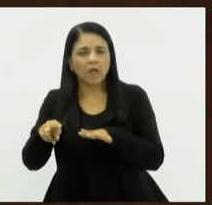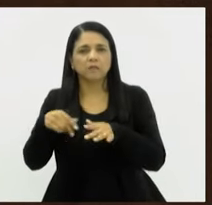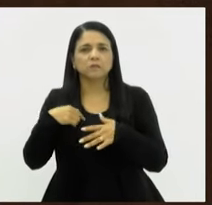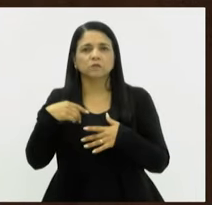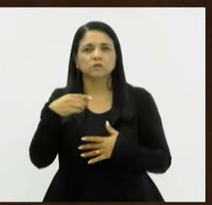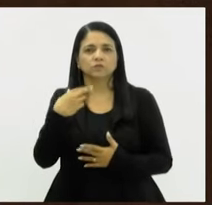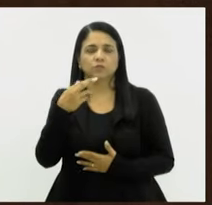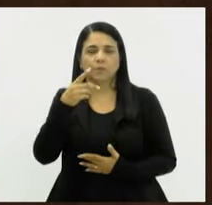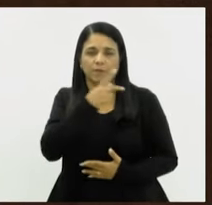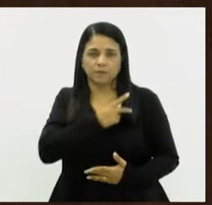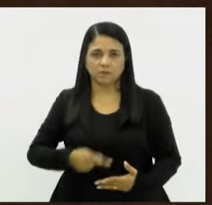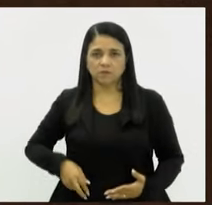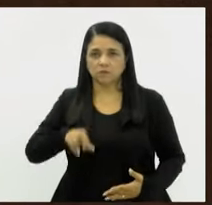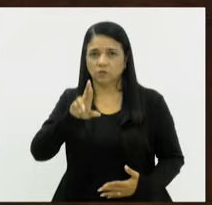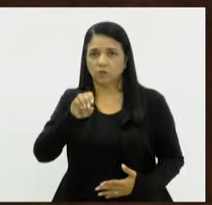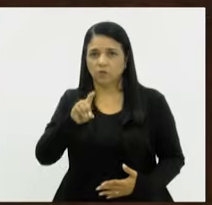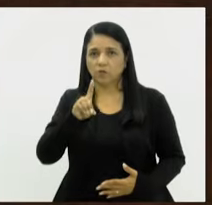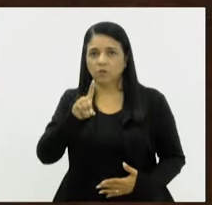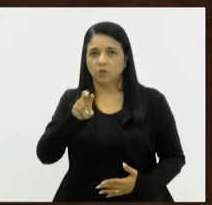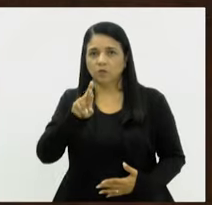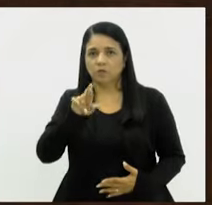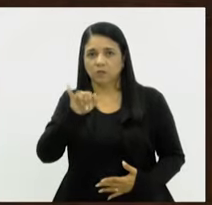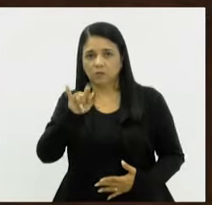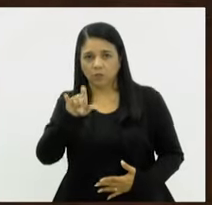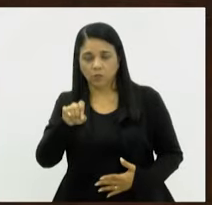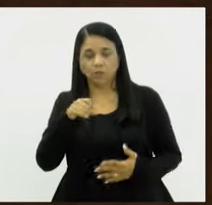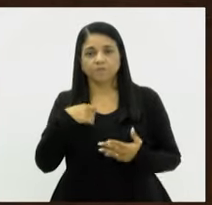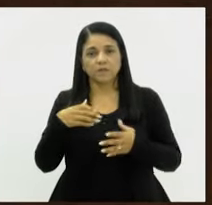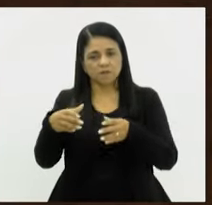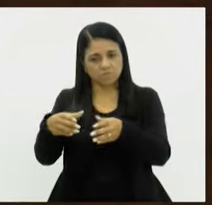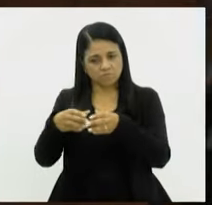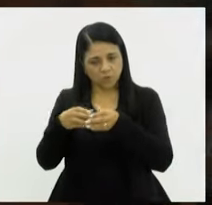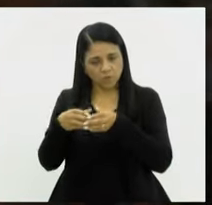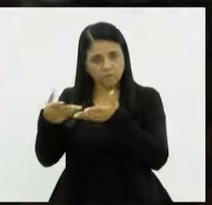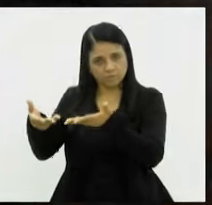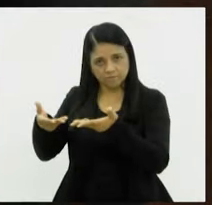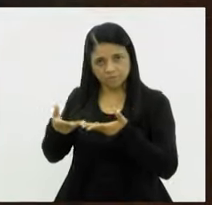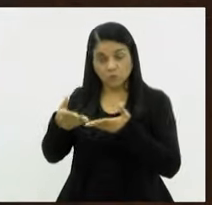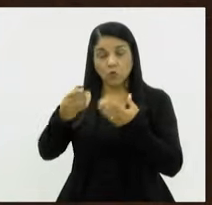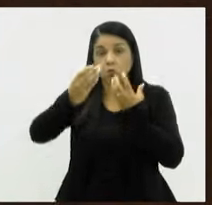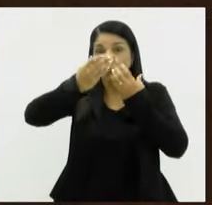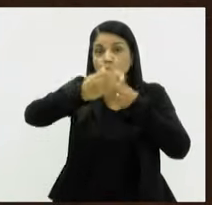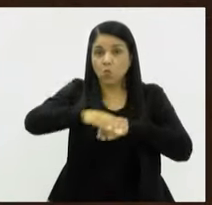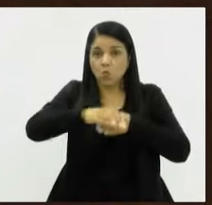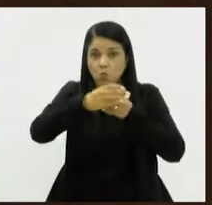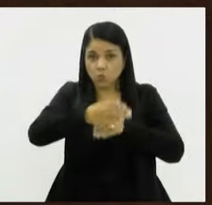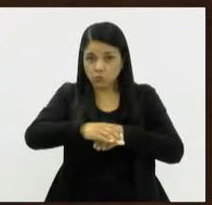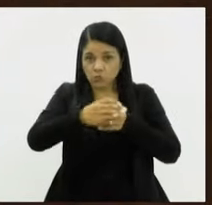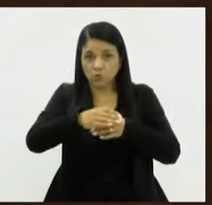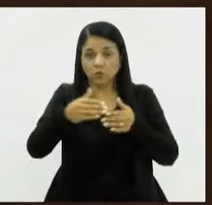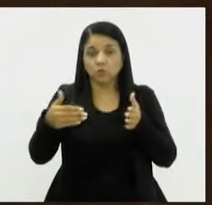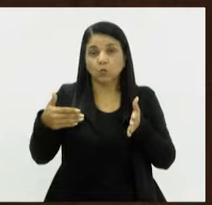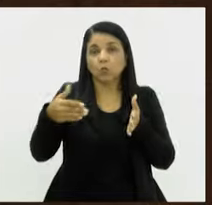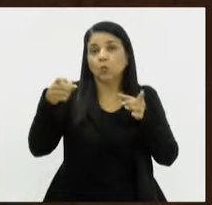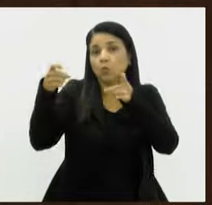Bacelar e nós recebemos uma comissão dos concursados no último concurso do